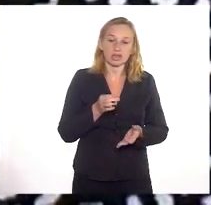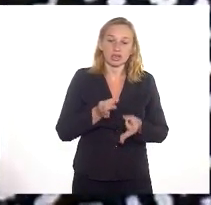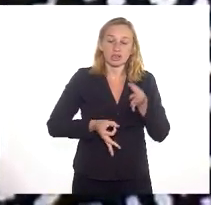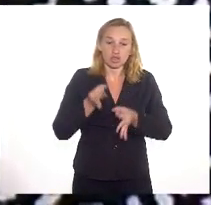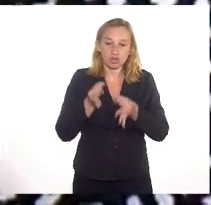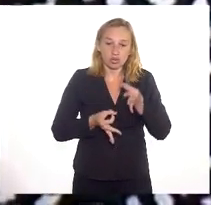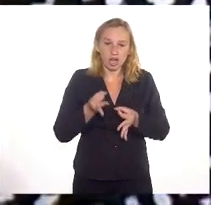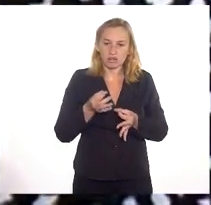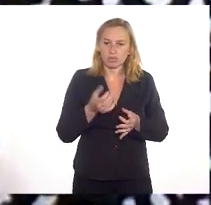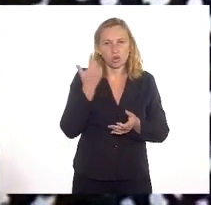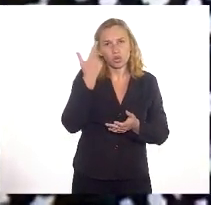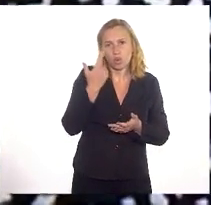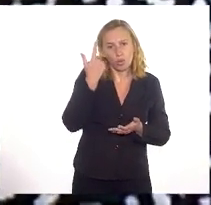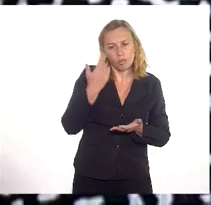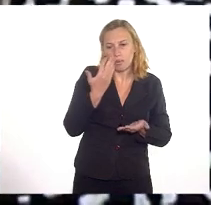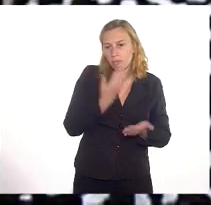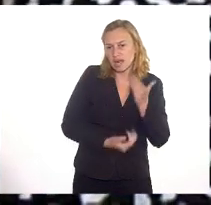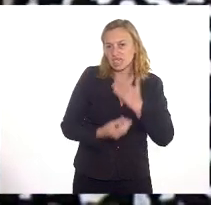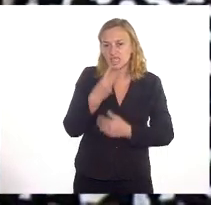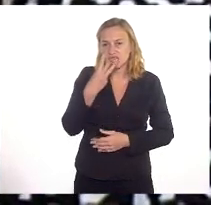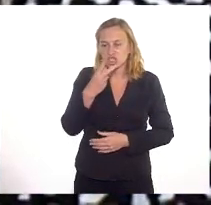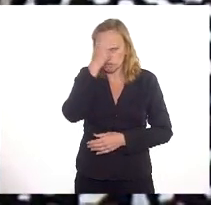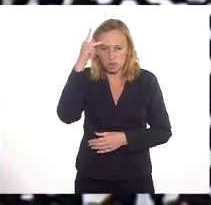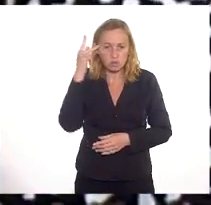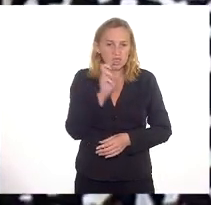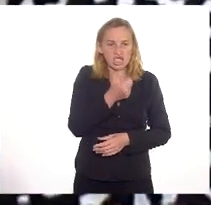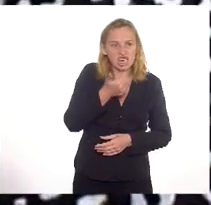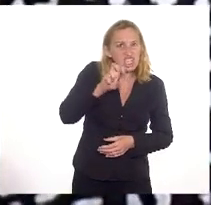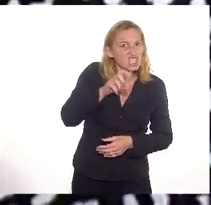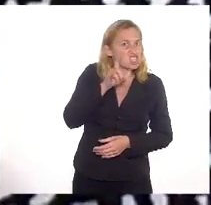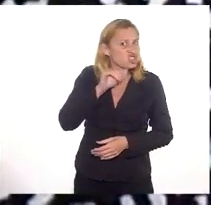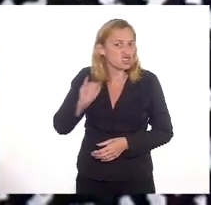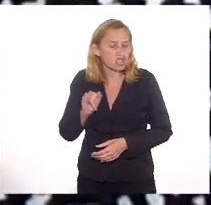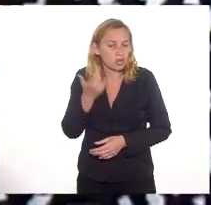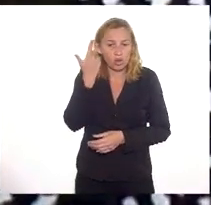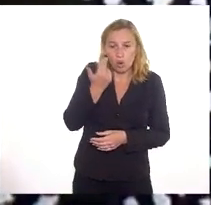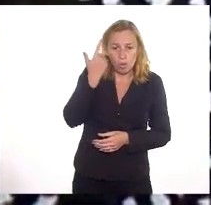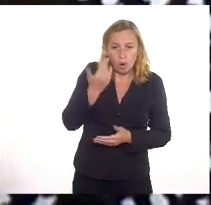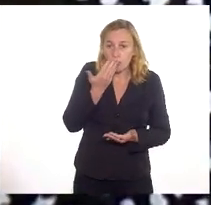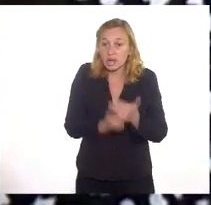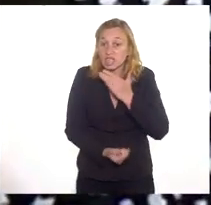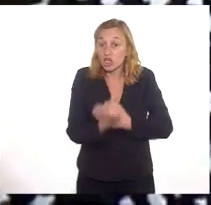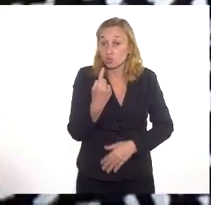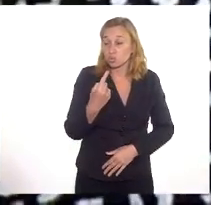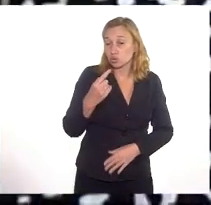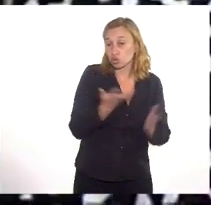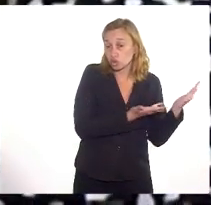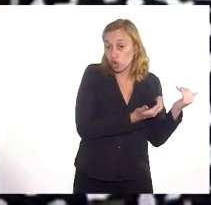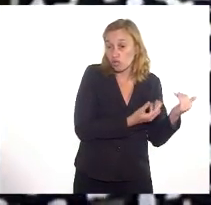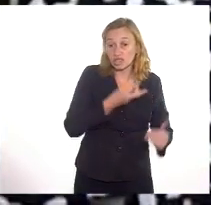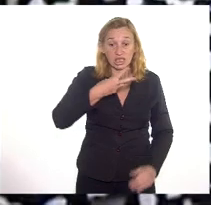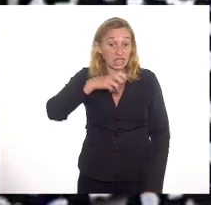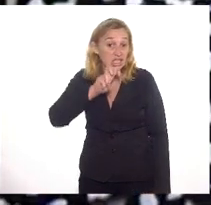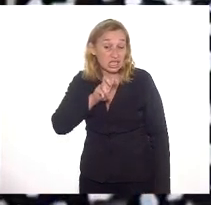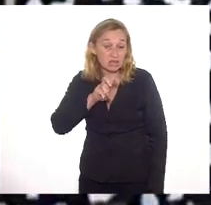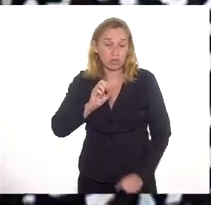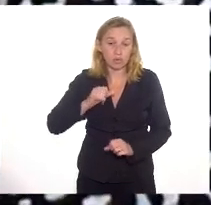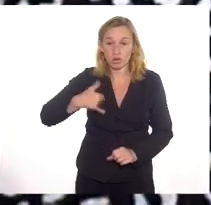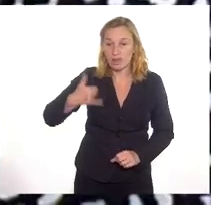se perder 3 pessoas em 15 dias, não é natural se perder um jovem de 35 anos, não